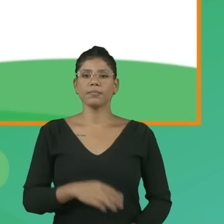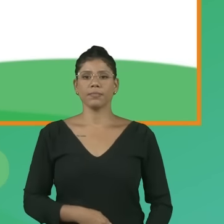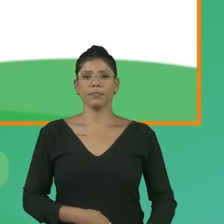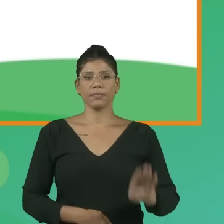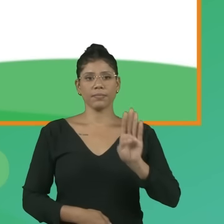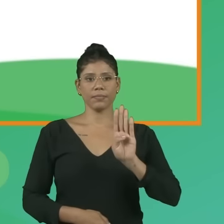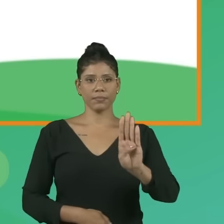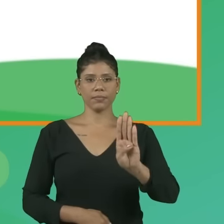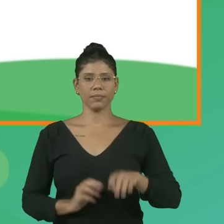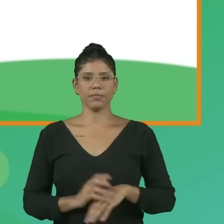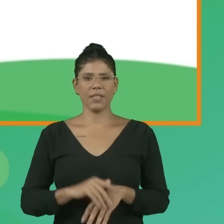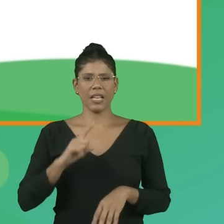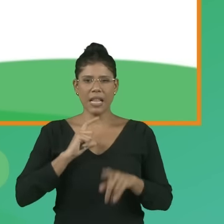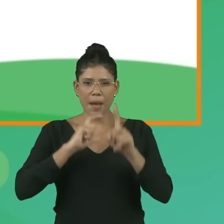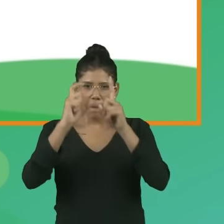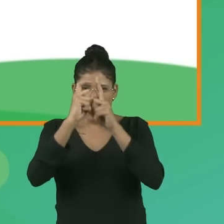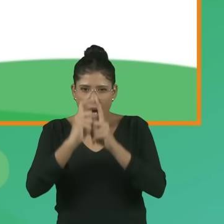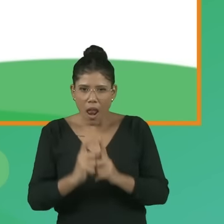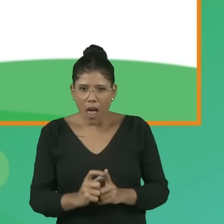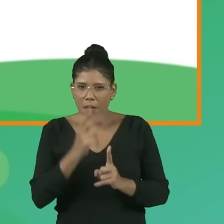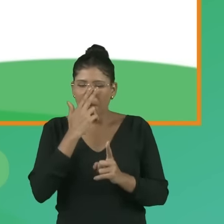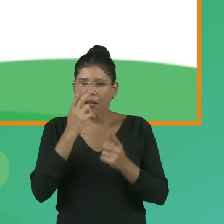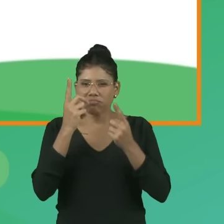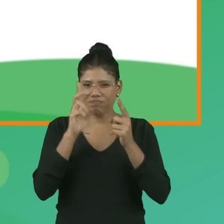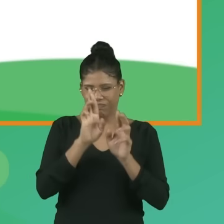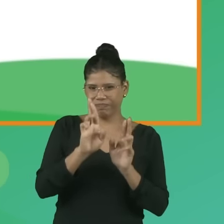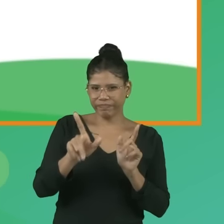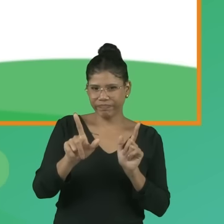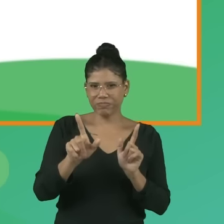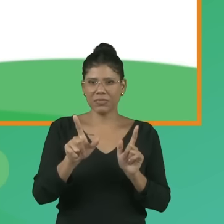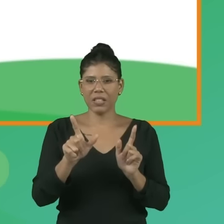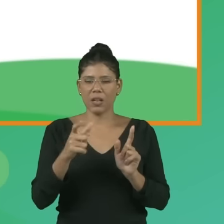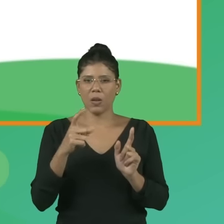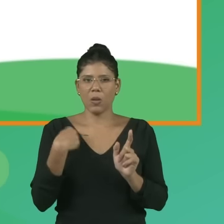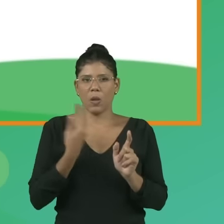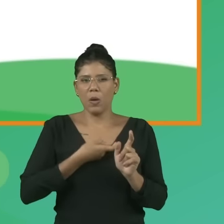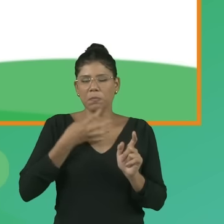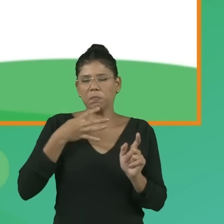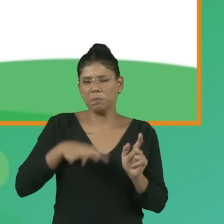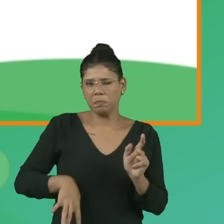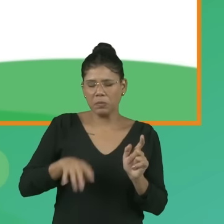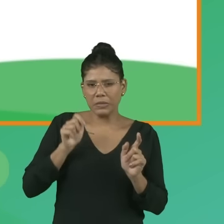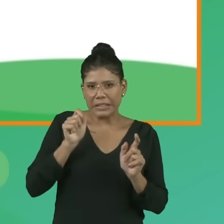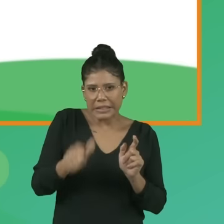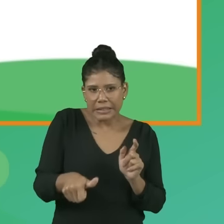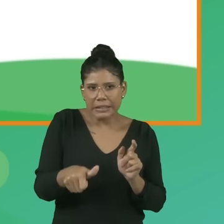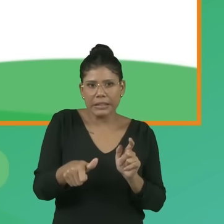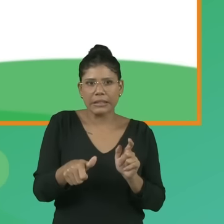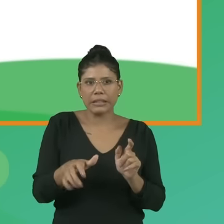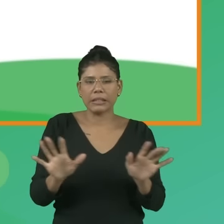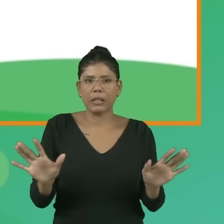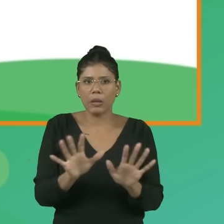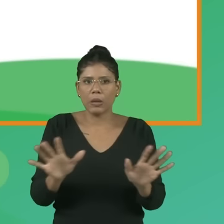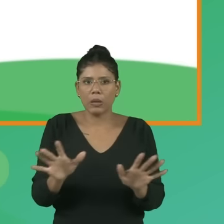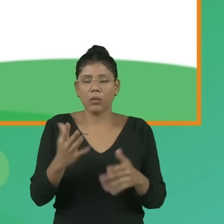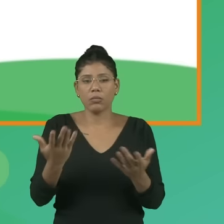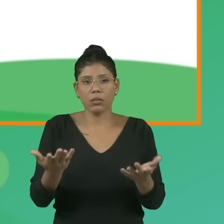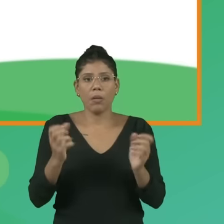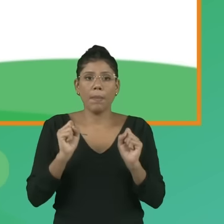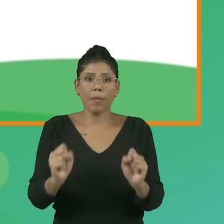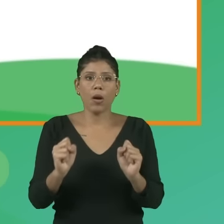um pouco, não é tão próxima da gente, que a gente não vai identificar de cara, né? a gente pode